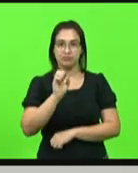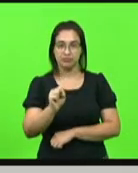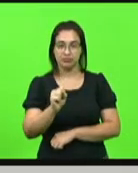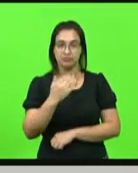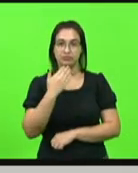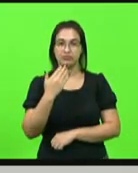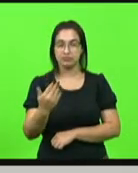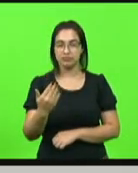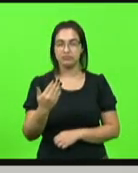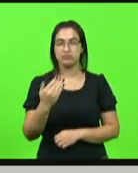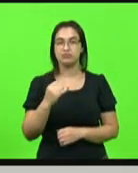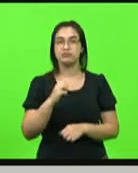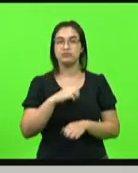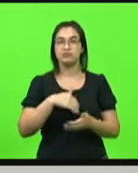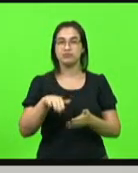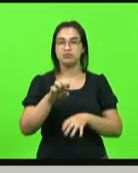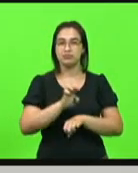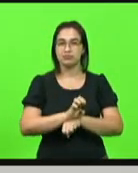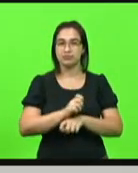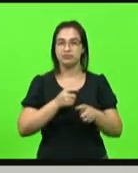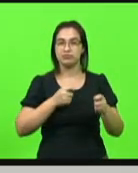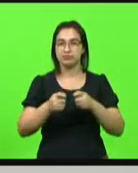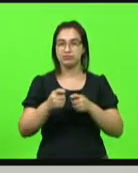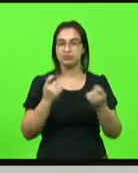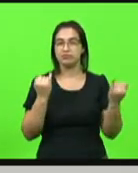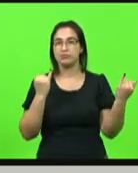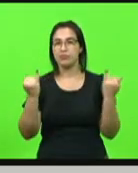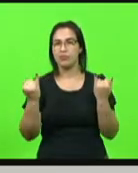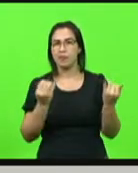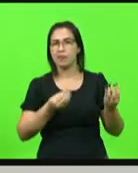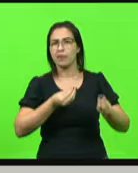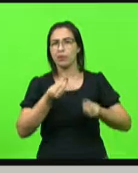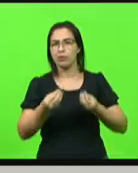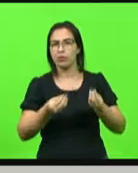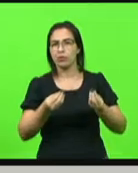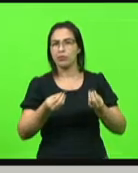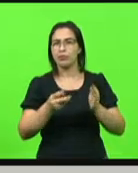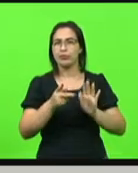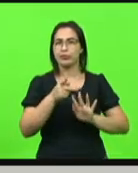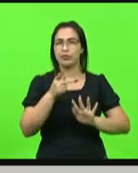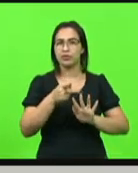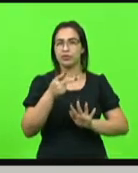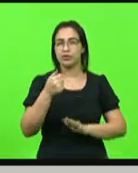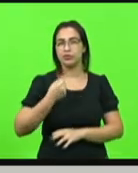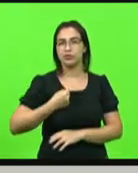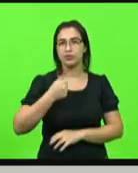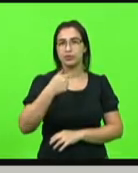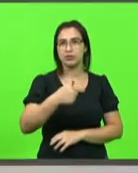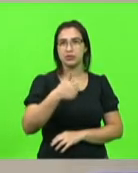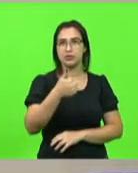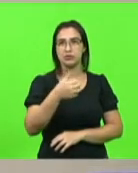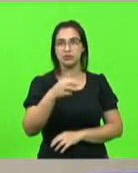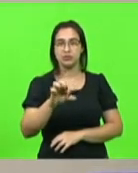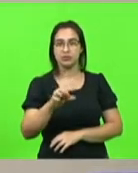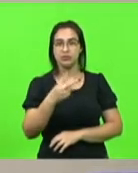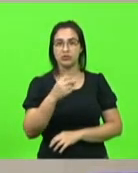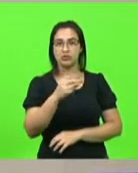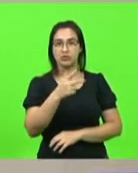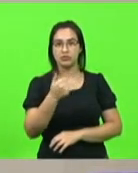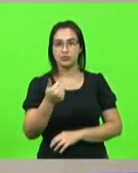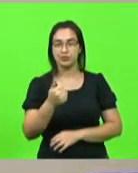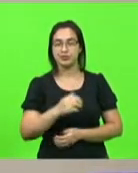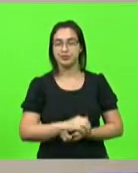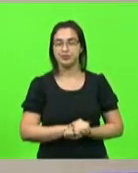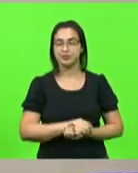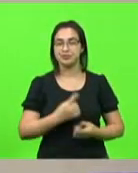secretário de Estado da Administração informações acerca da aplicabilidade da portaria número 719/2021, em discussão.